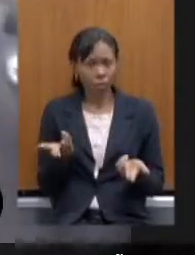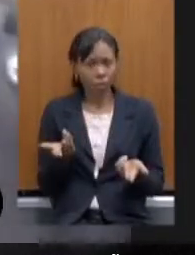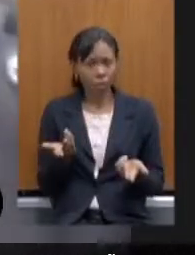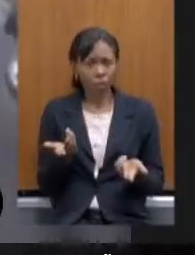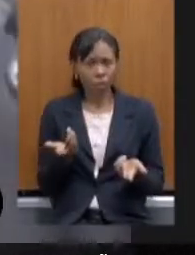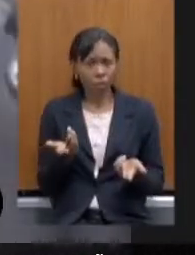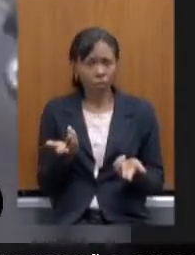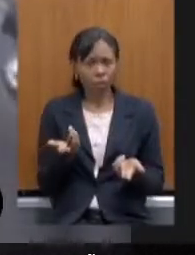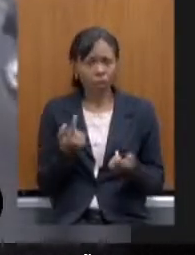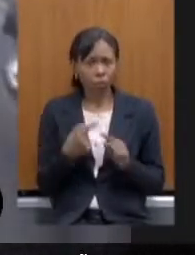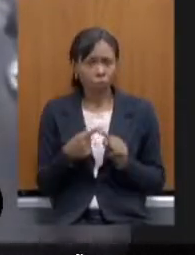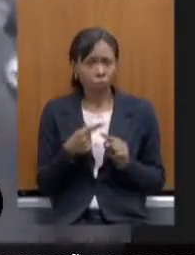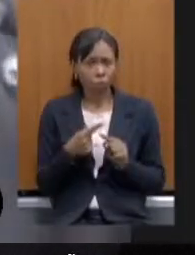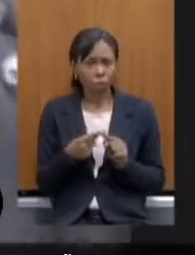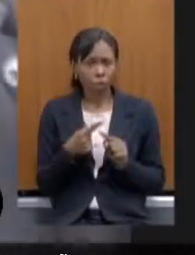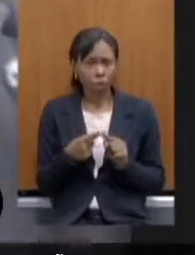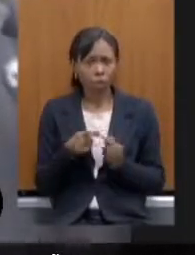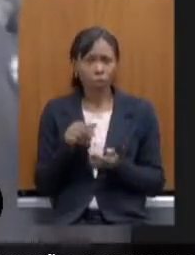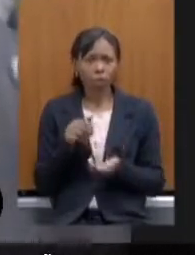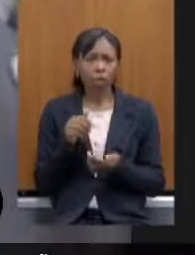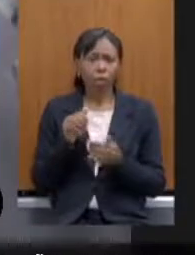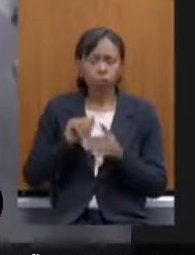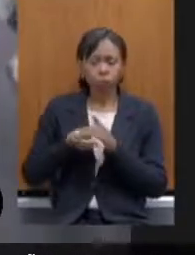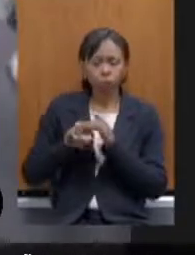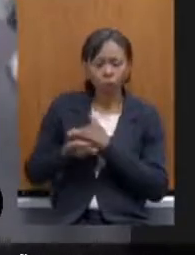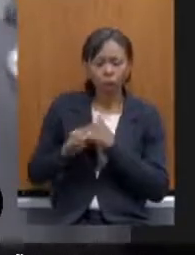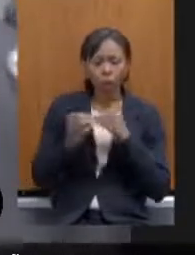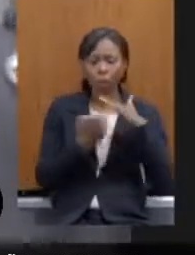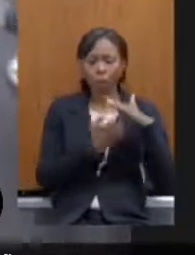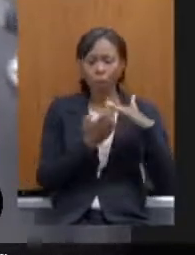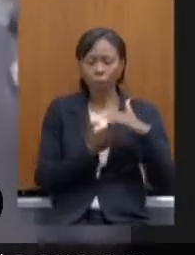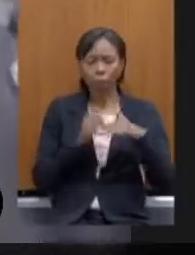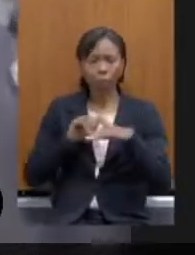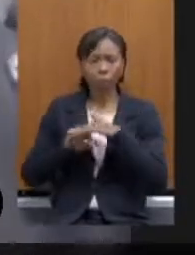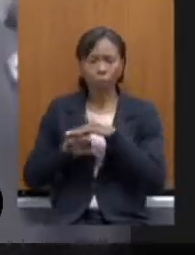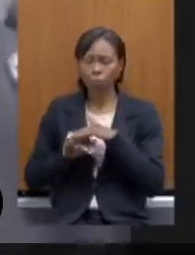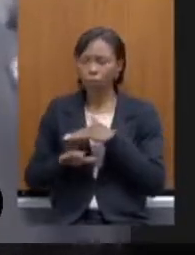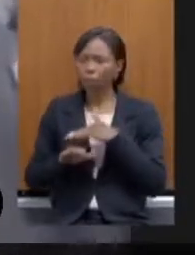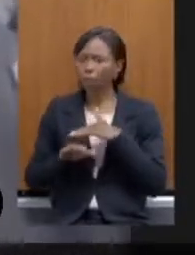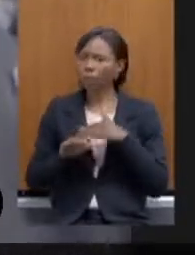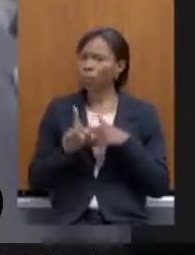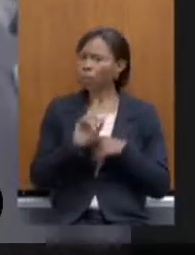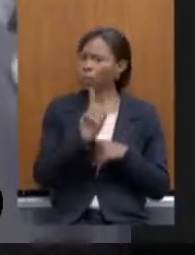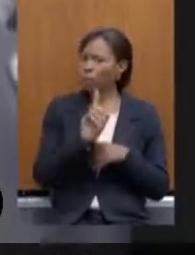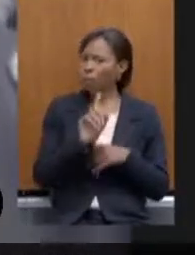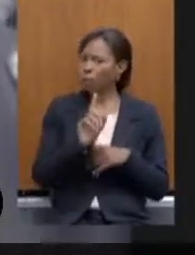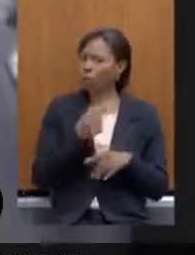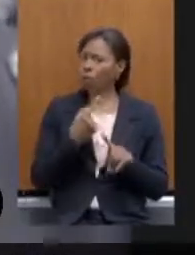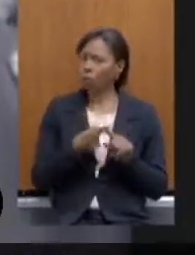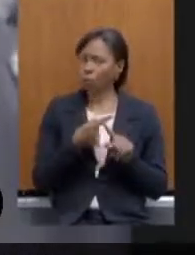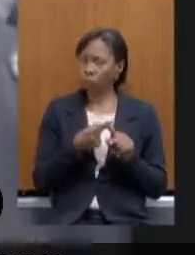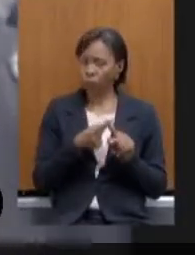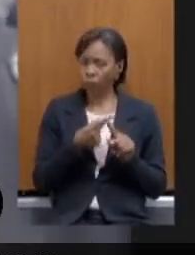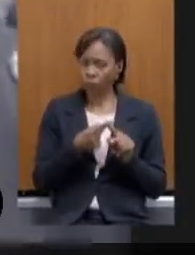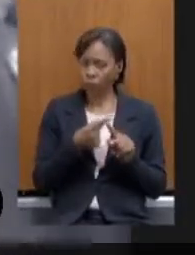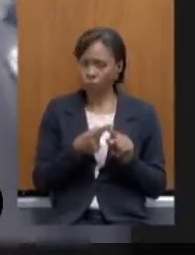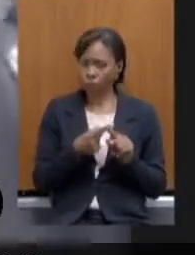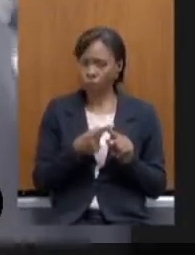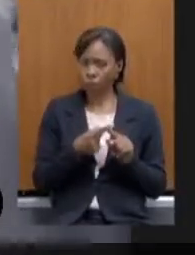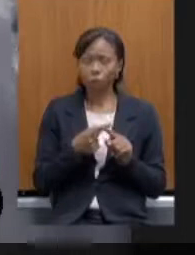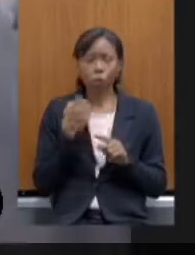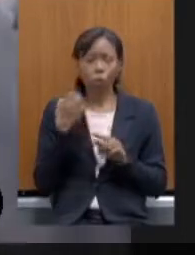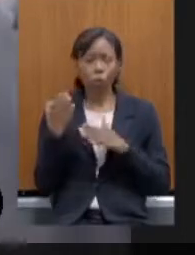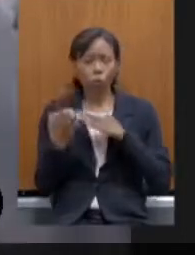é porque do rio doce para que outras empresas fizeram ele e o